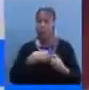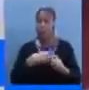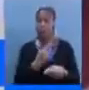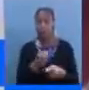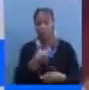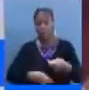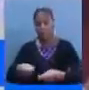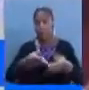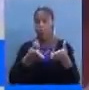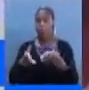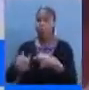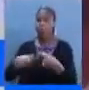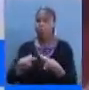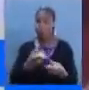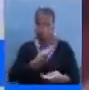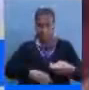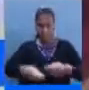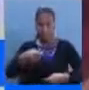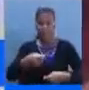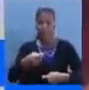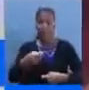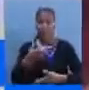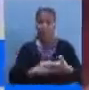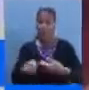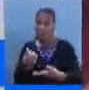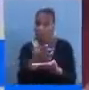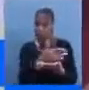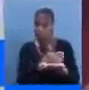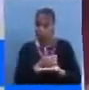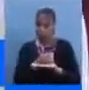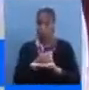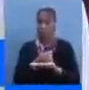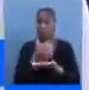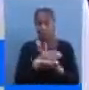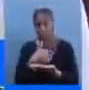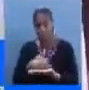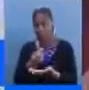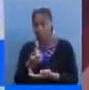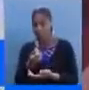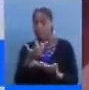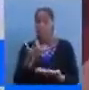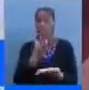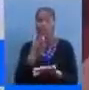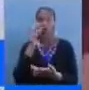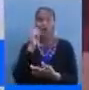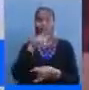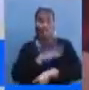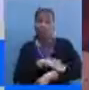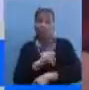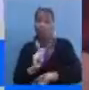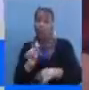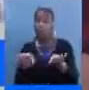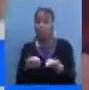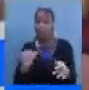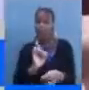companheiro. A não está bem, não está partigando. A bagunça ali é só quem é que dono de pedra que se deixa entra. Quem é